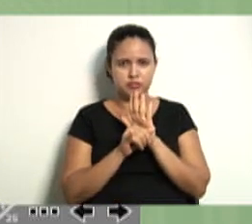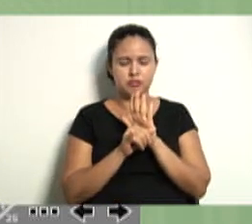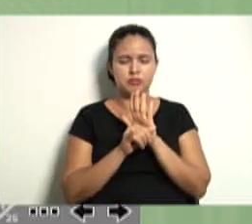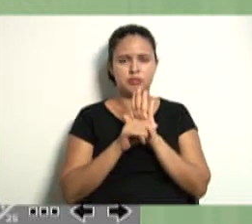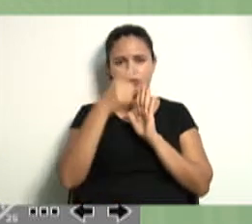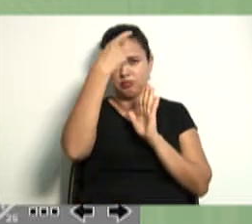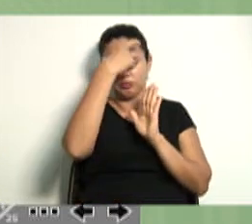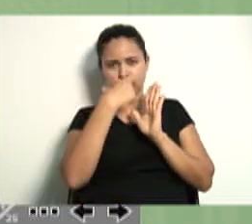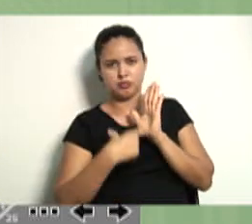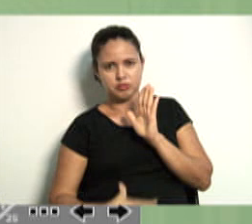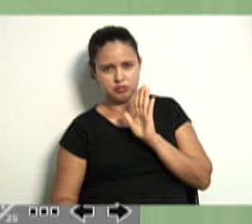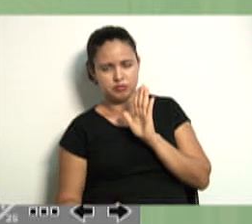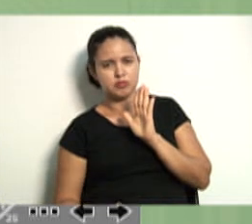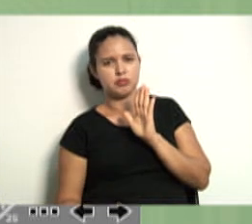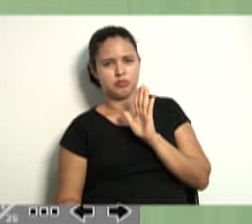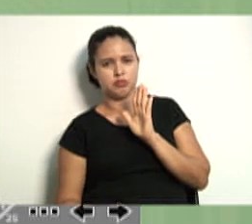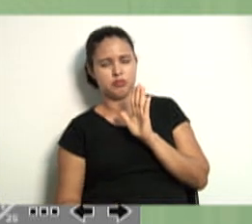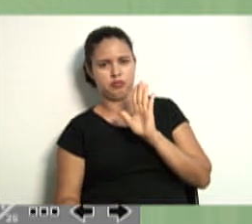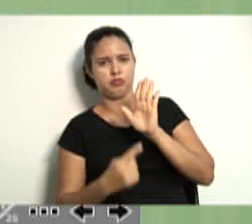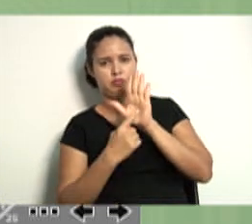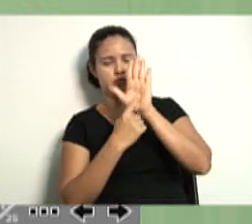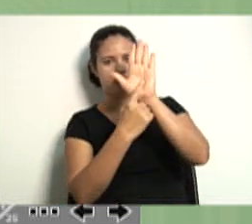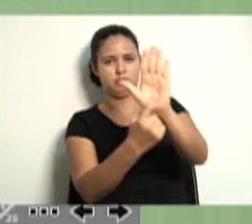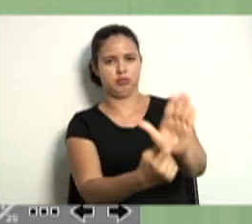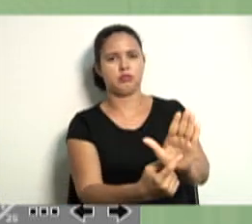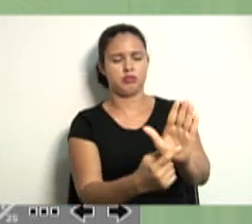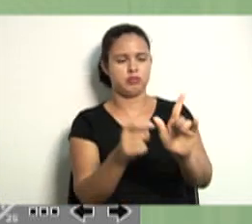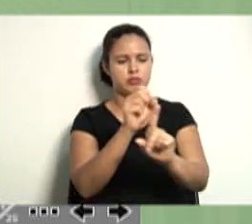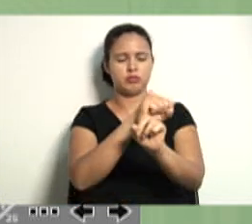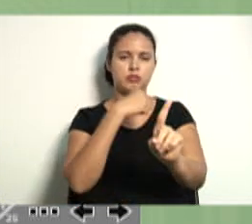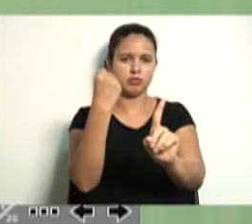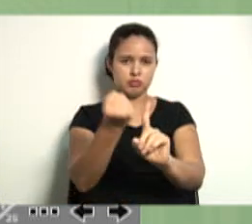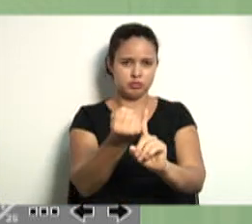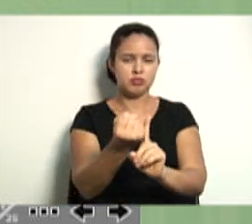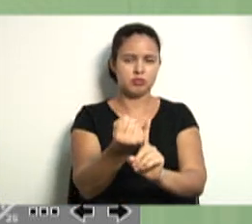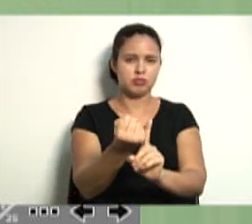do indivíduo frente à sociedade.